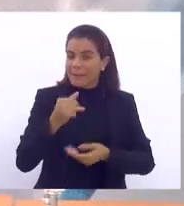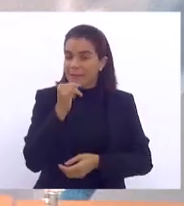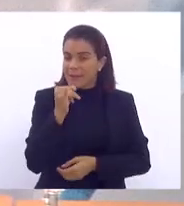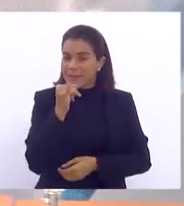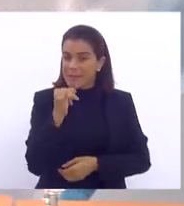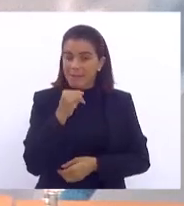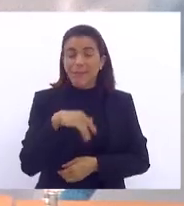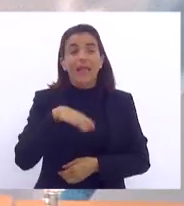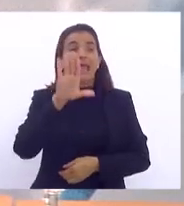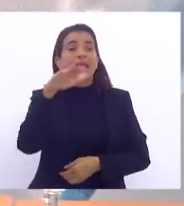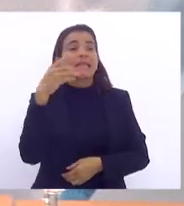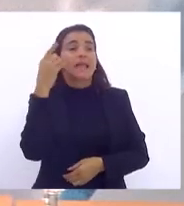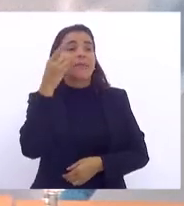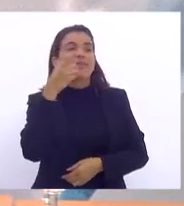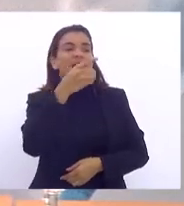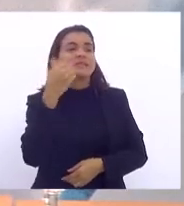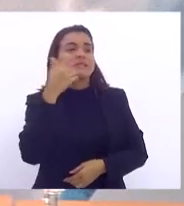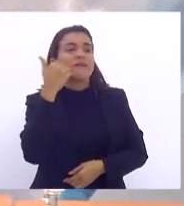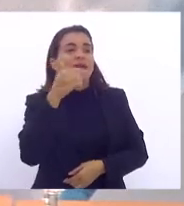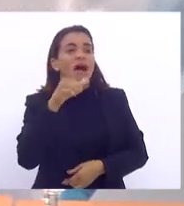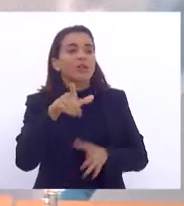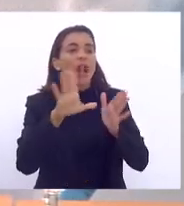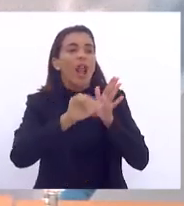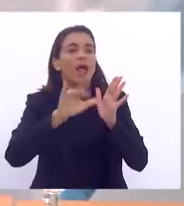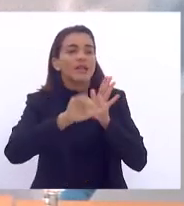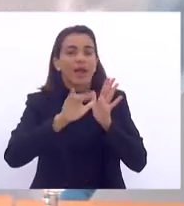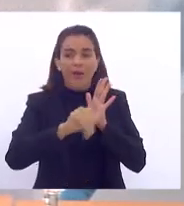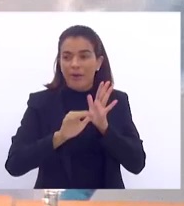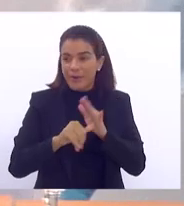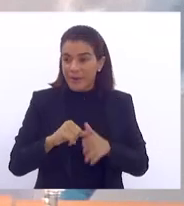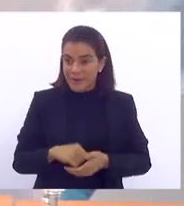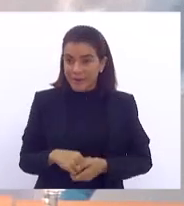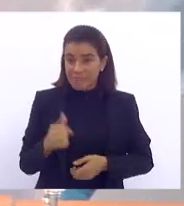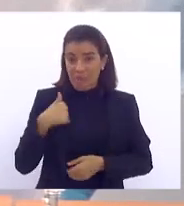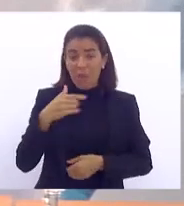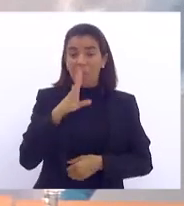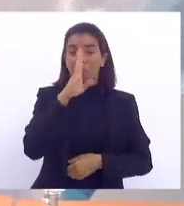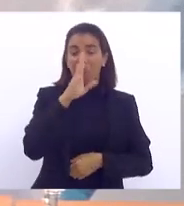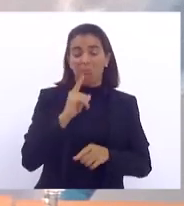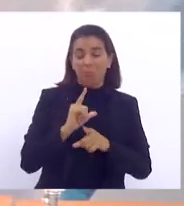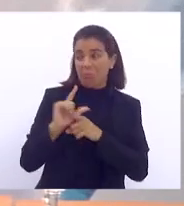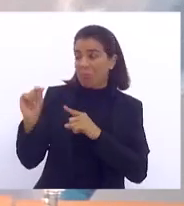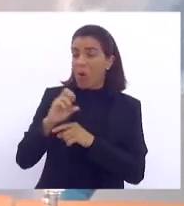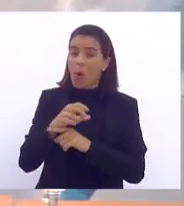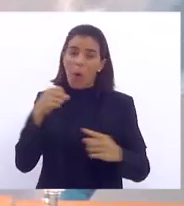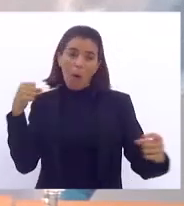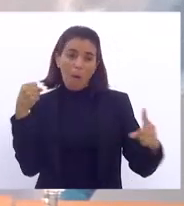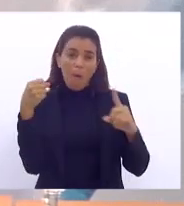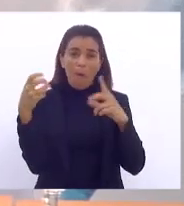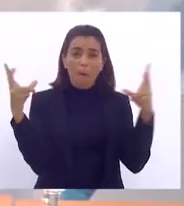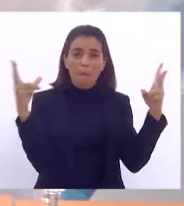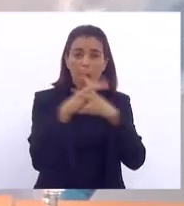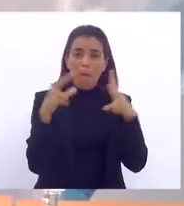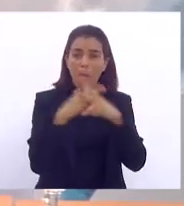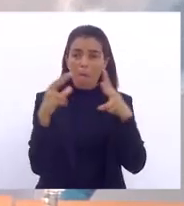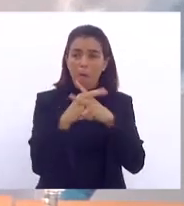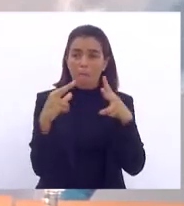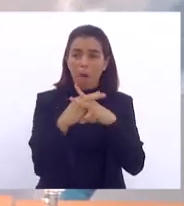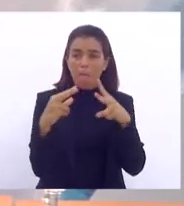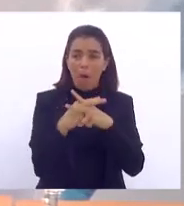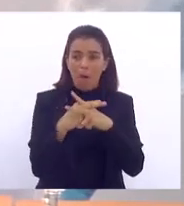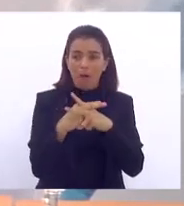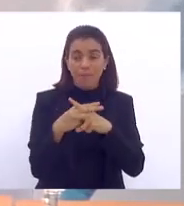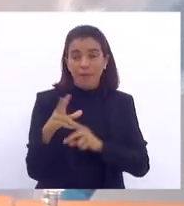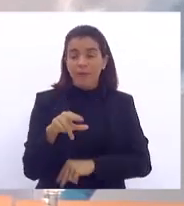gritar Deputado seu ladrão seu safado e o máximo que eu tenho que fazer ou é ficar quieto e embora ou cair na porrada com cara né mas nunca